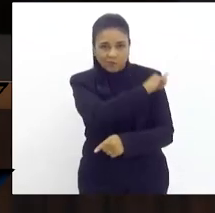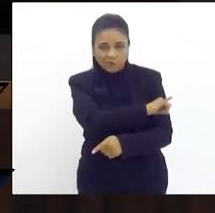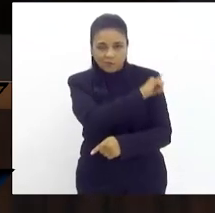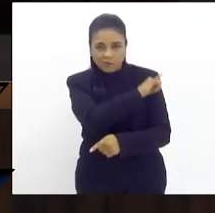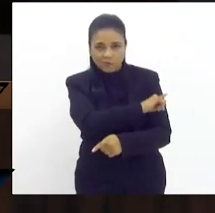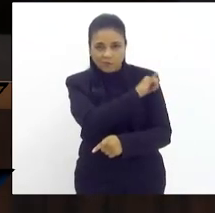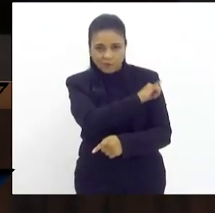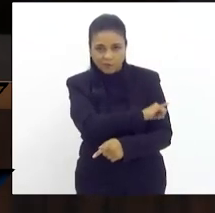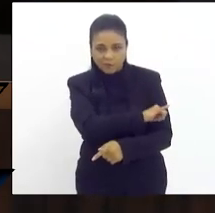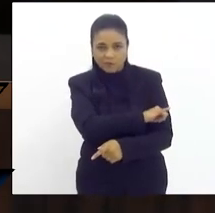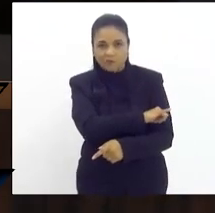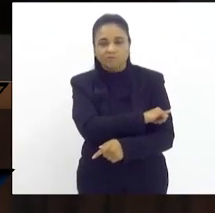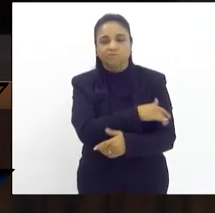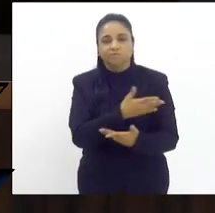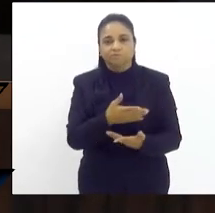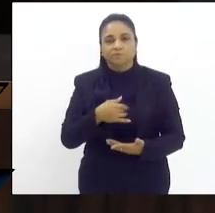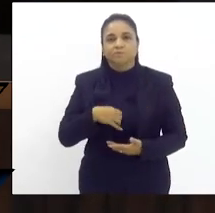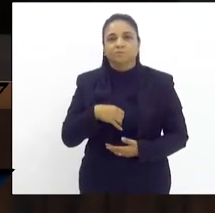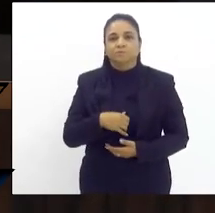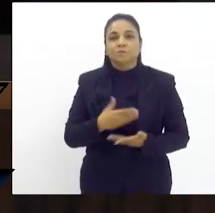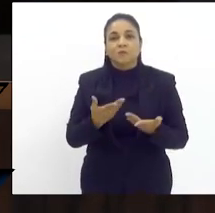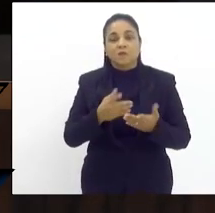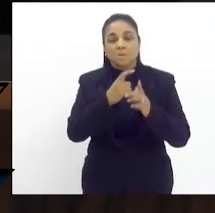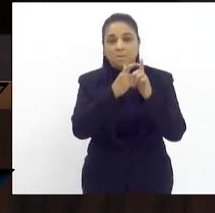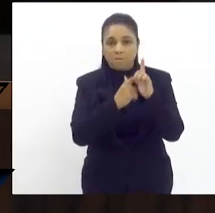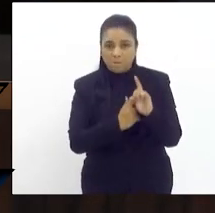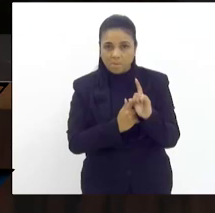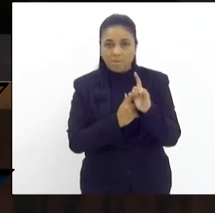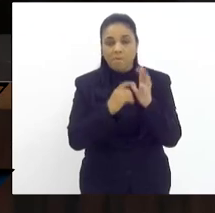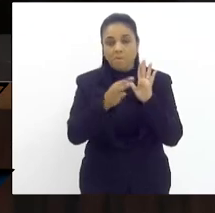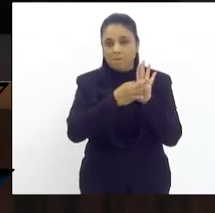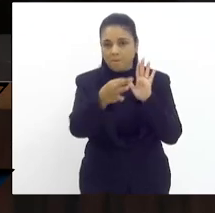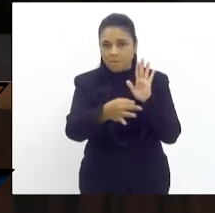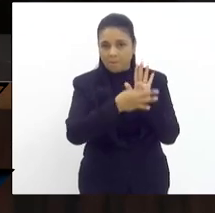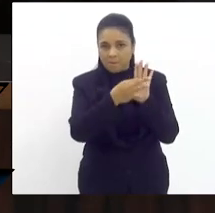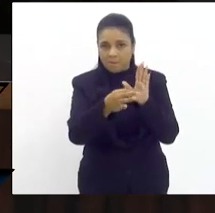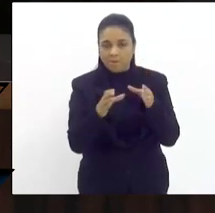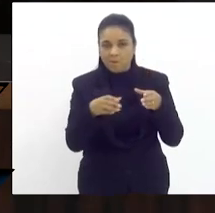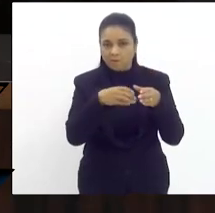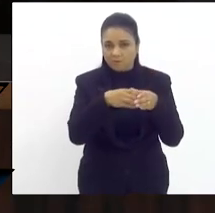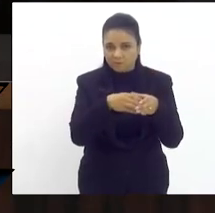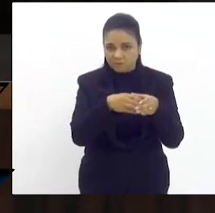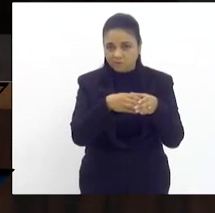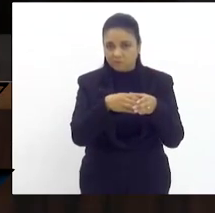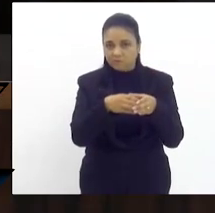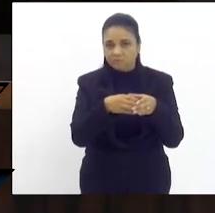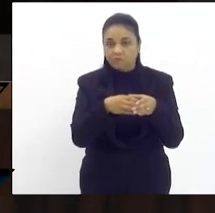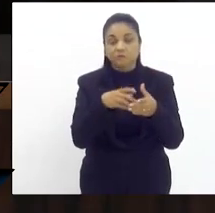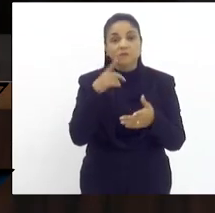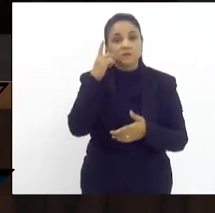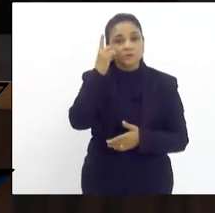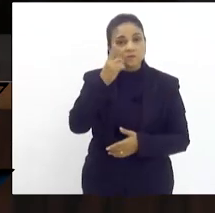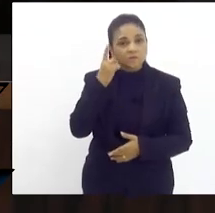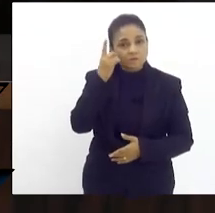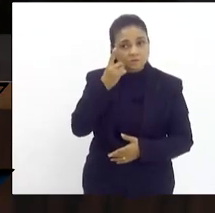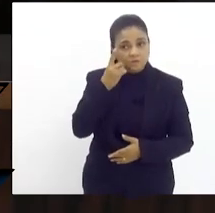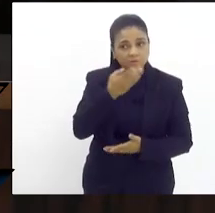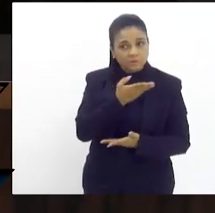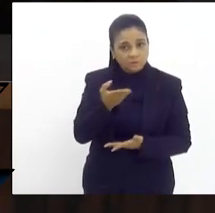na forma que menciona pendente de pareceres das comissões seus Deputados